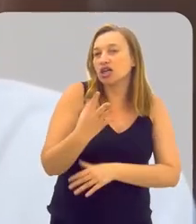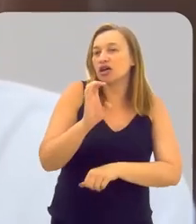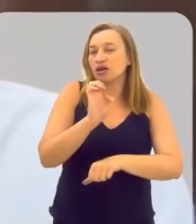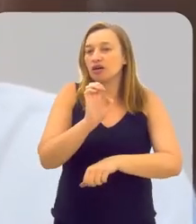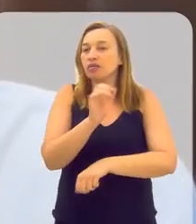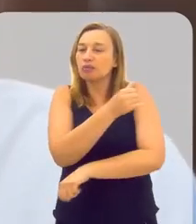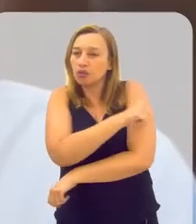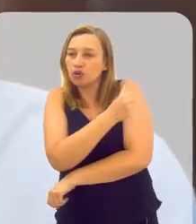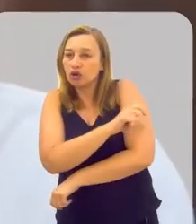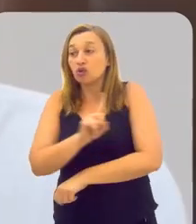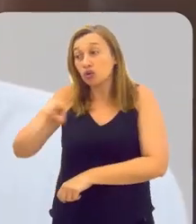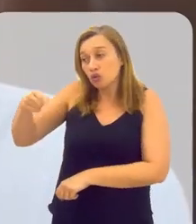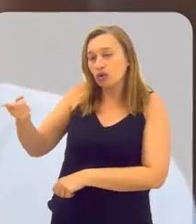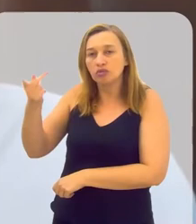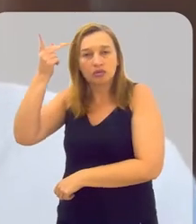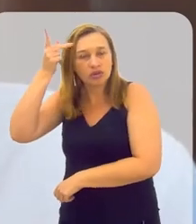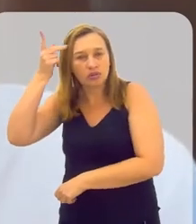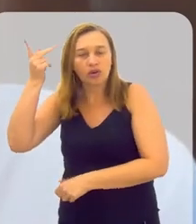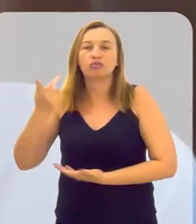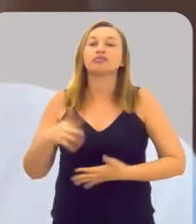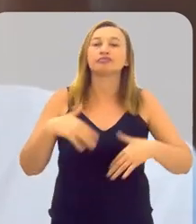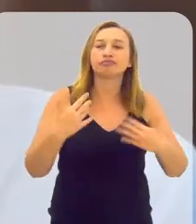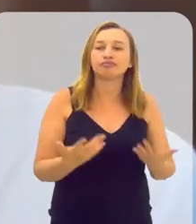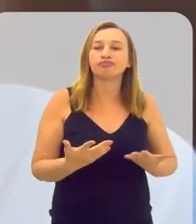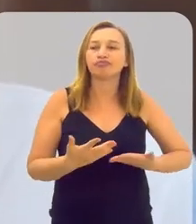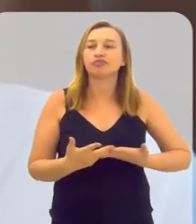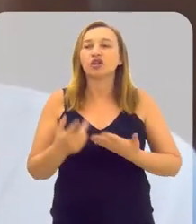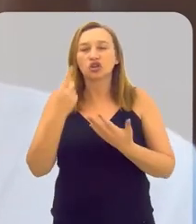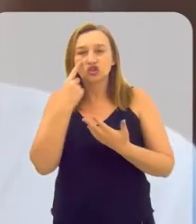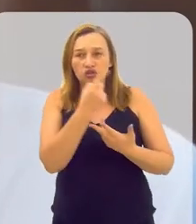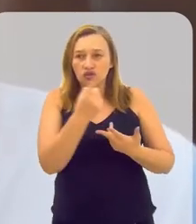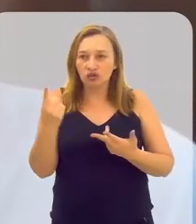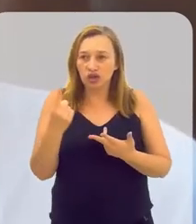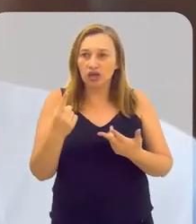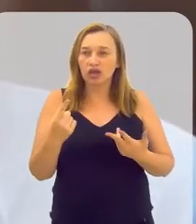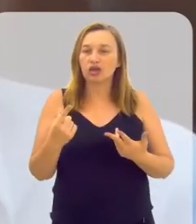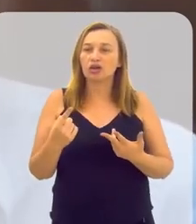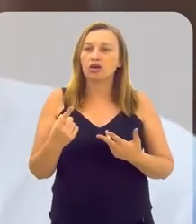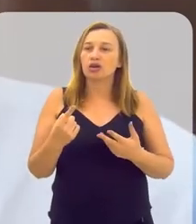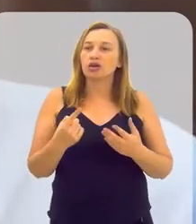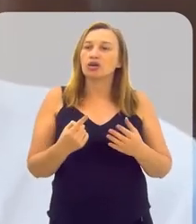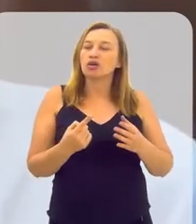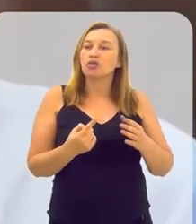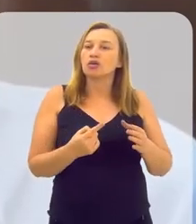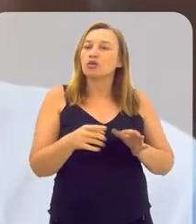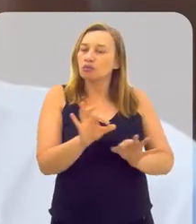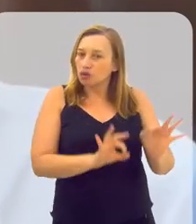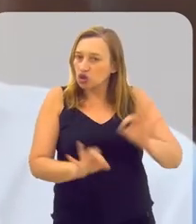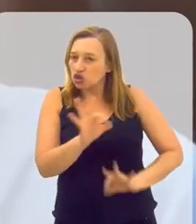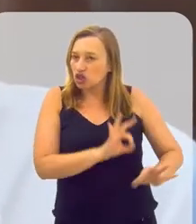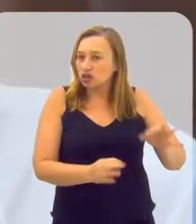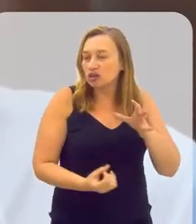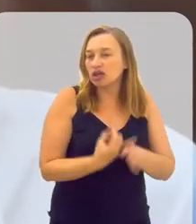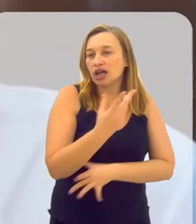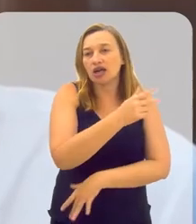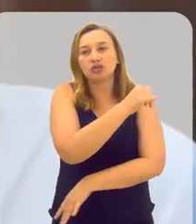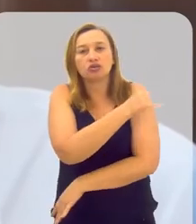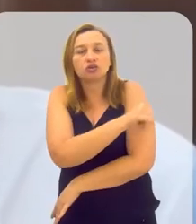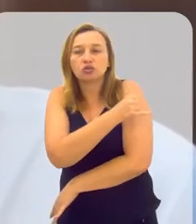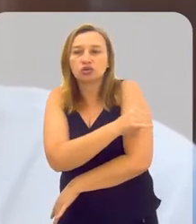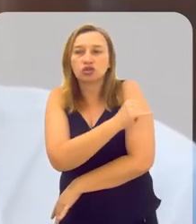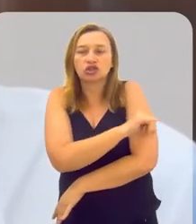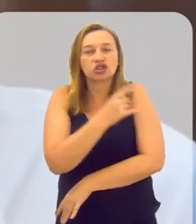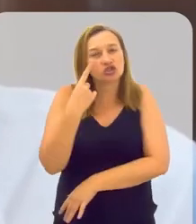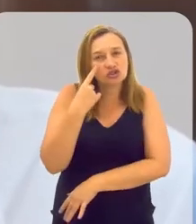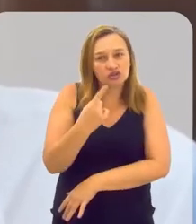que viria para o Rio, você tem um outro trajeto que poderia ir para São Paulo. E aí, quando a gente olha o trajeto que ela faria para o Rio, a gente vê que ela vai ali